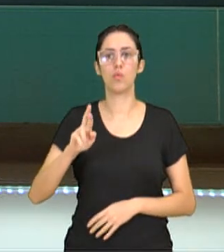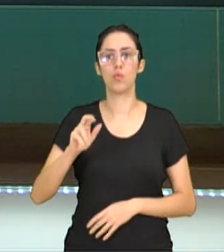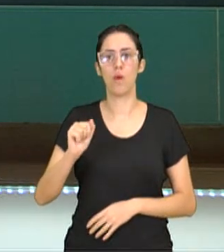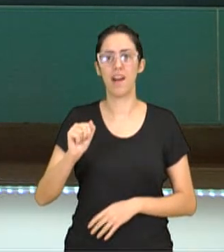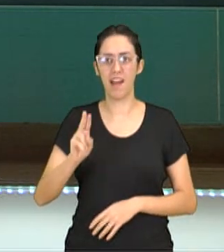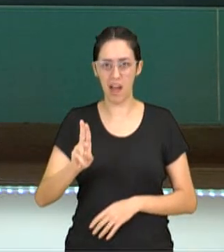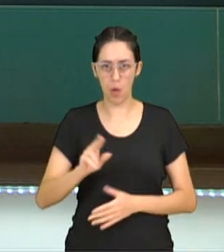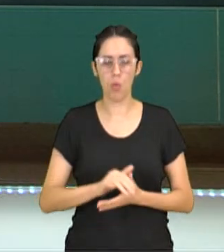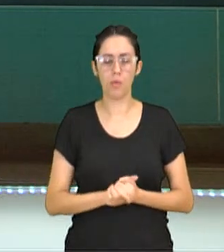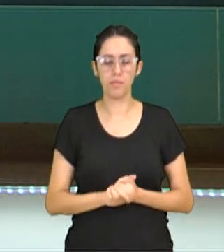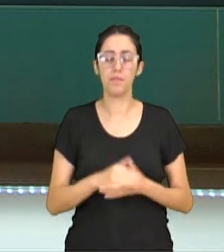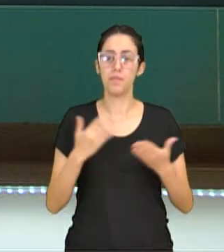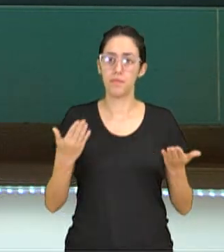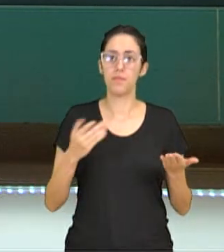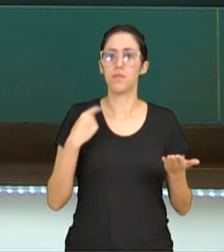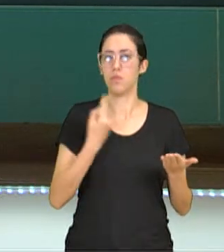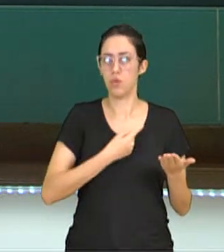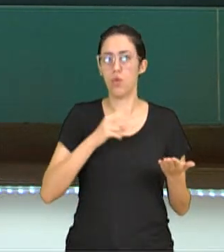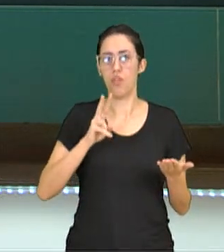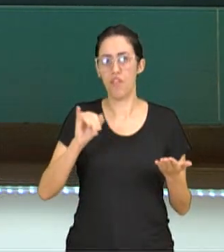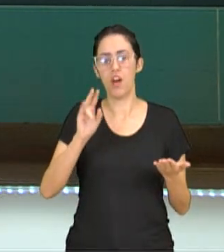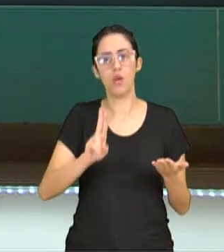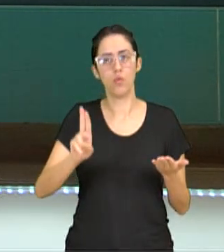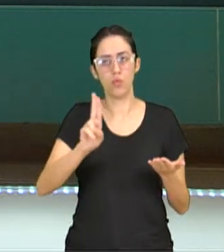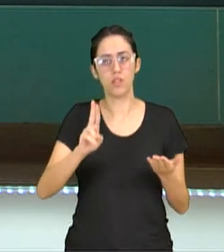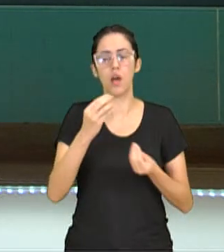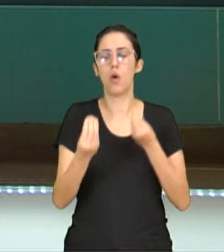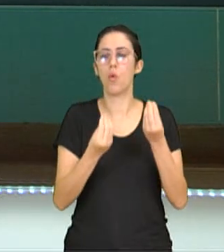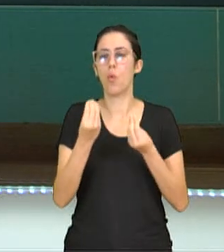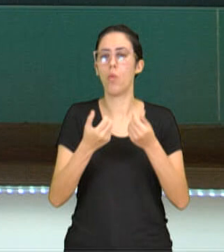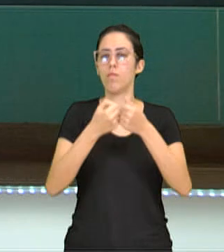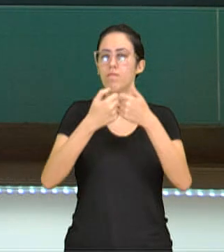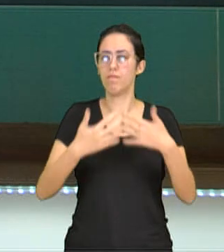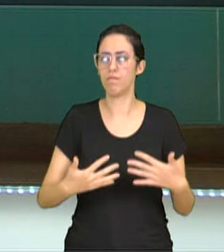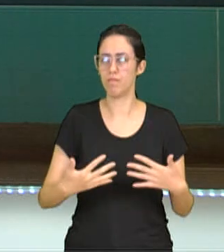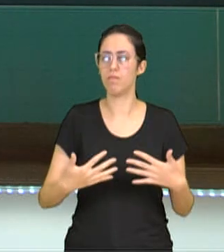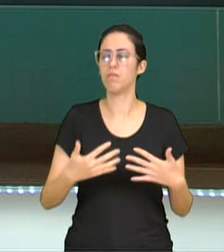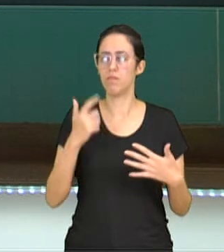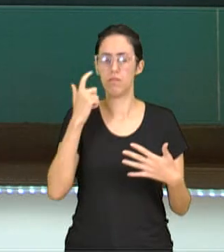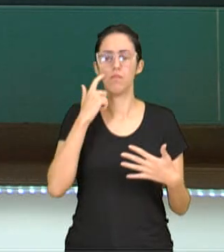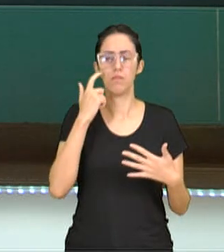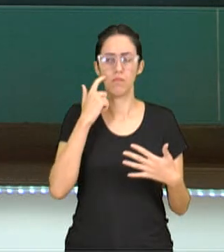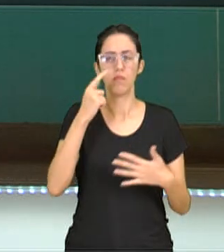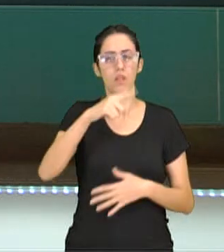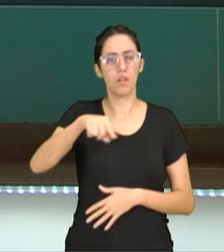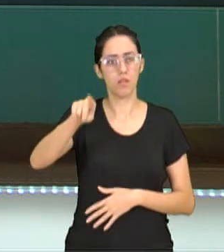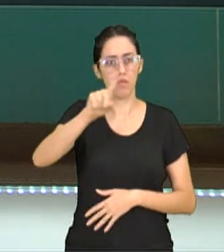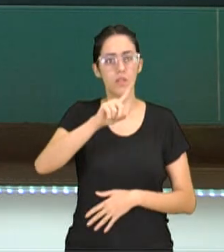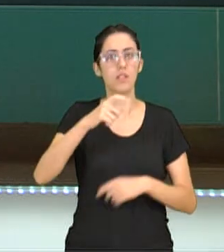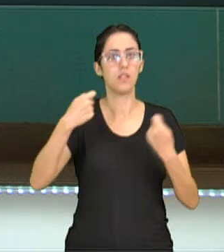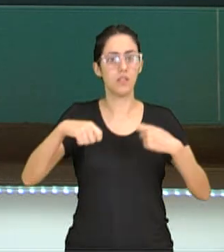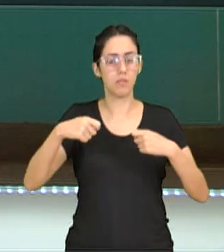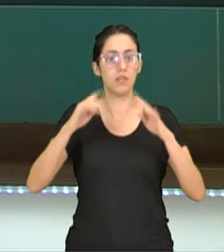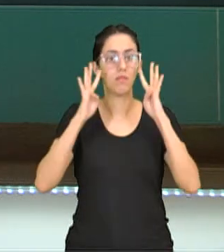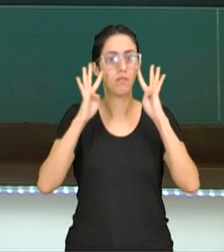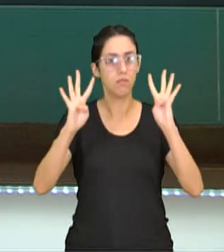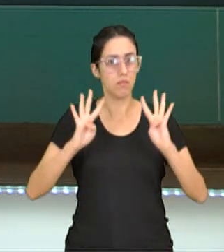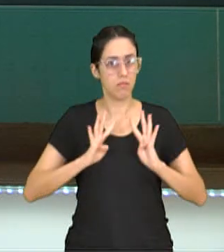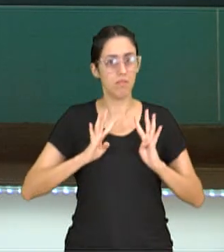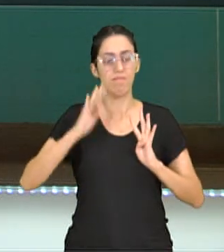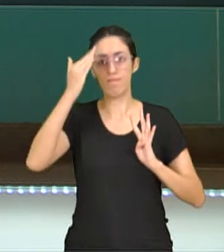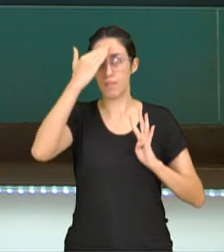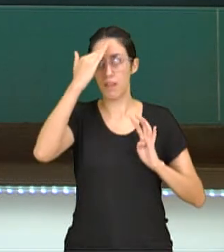grau utilizando apenas as técnicas de fatoração. Ok? É isso que eu preciso que você termine essa aula